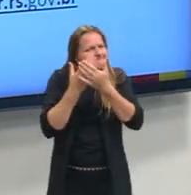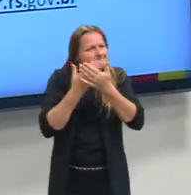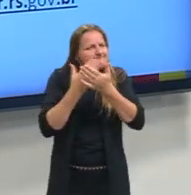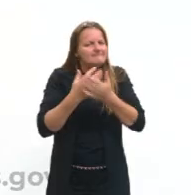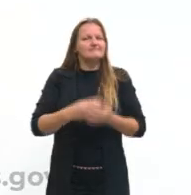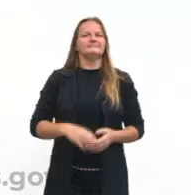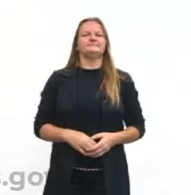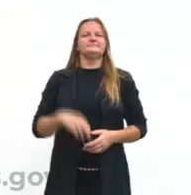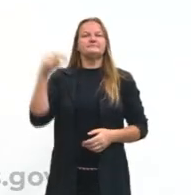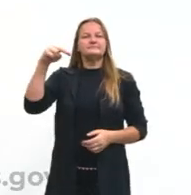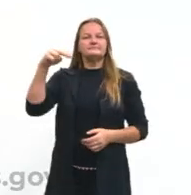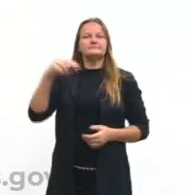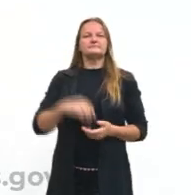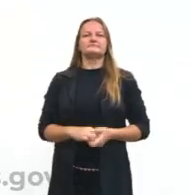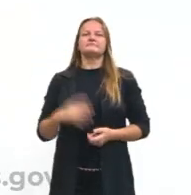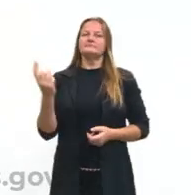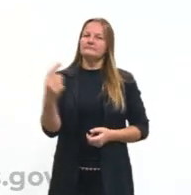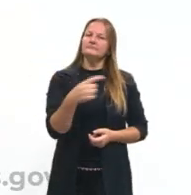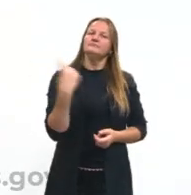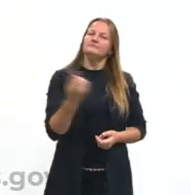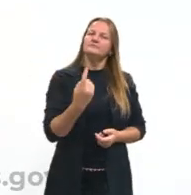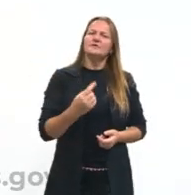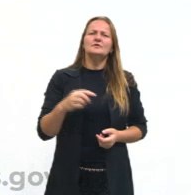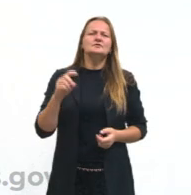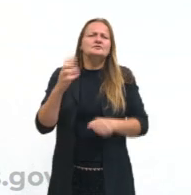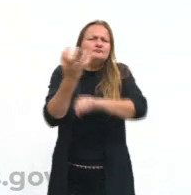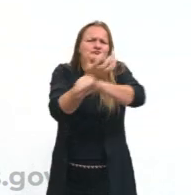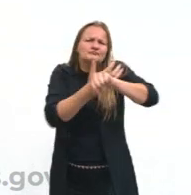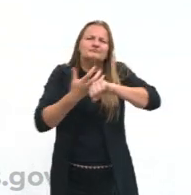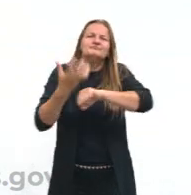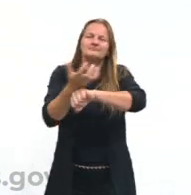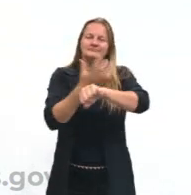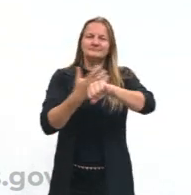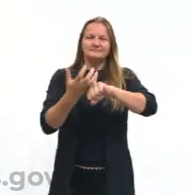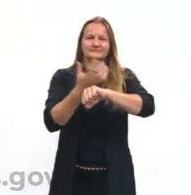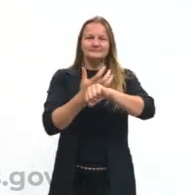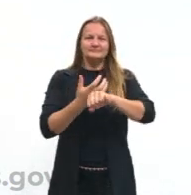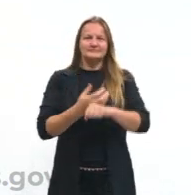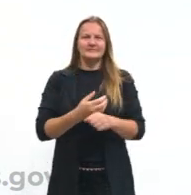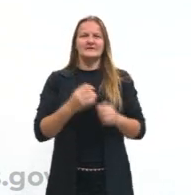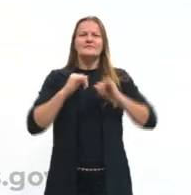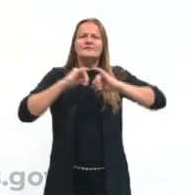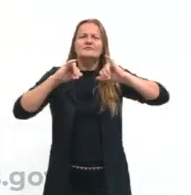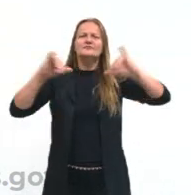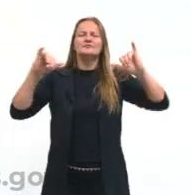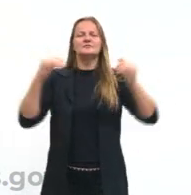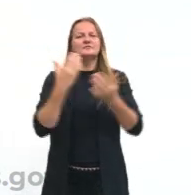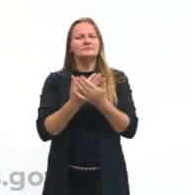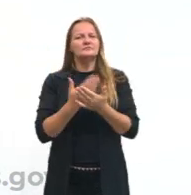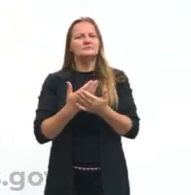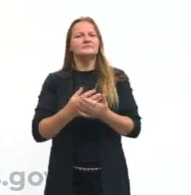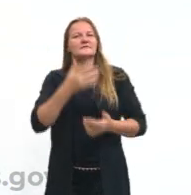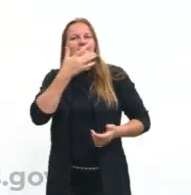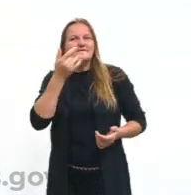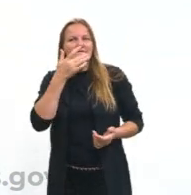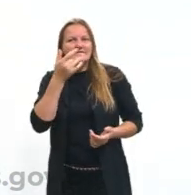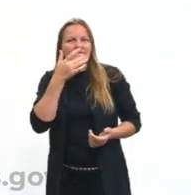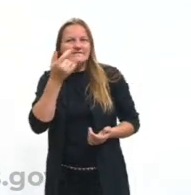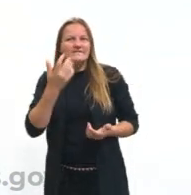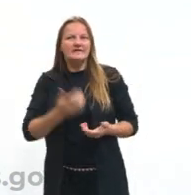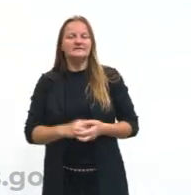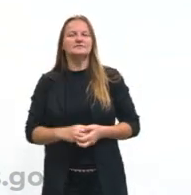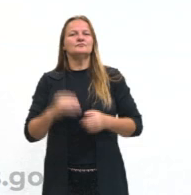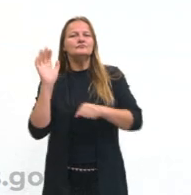novembro em e que estamos nosso né todos os componentes curriculares de trazendo várias aulas facilitando enfim